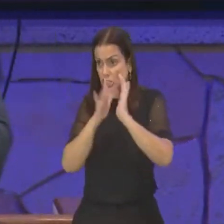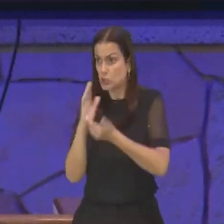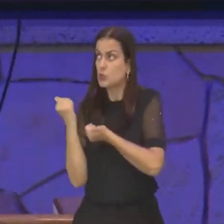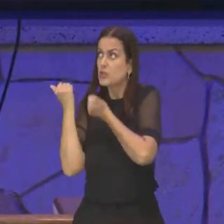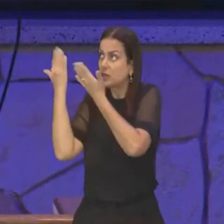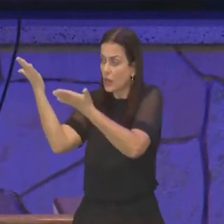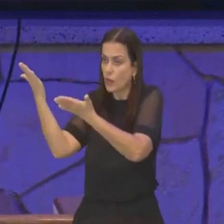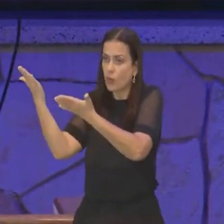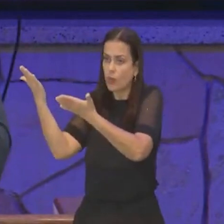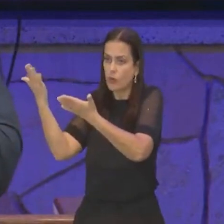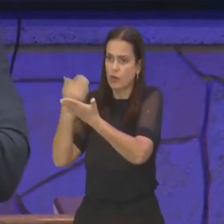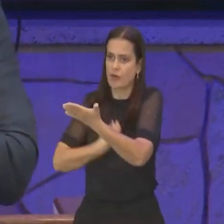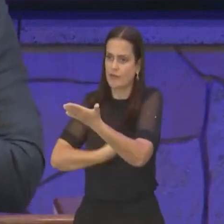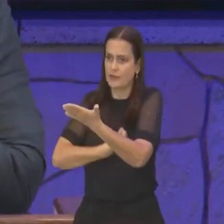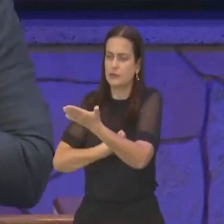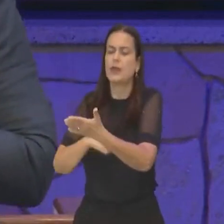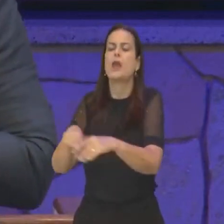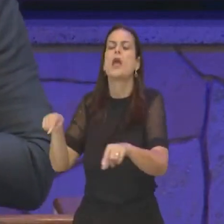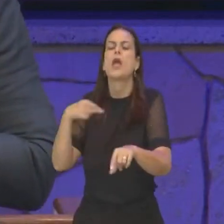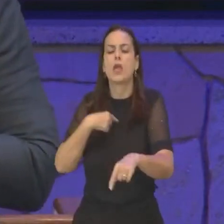me entregar.